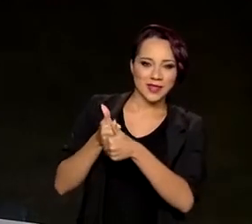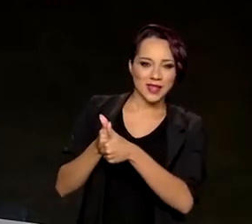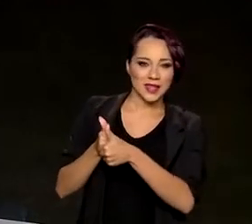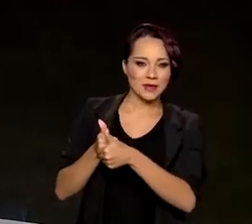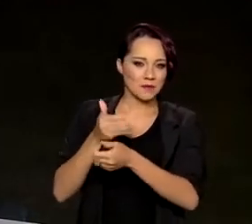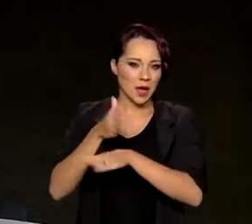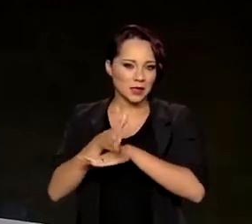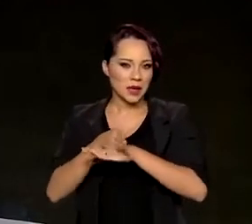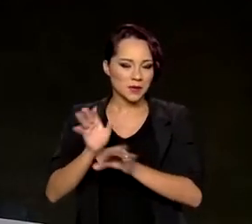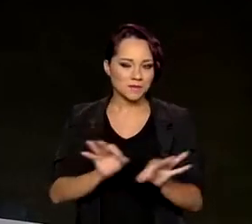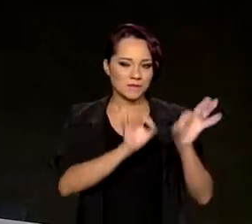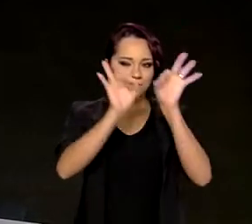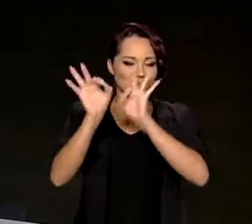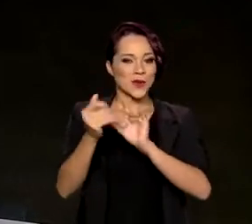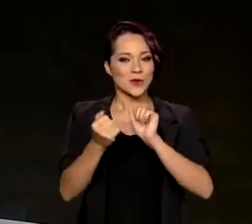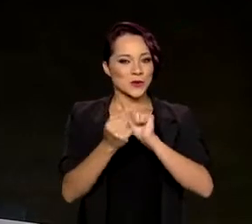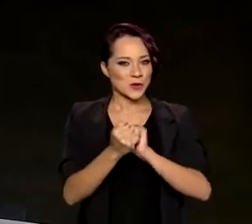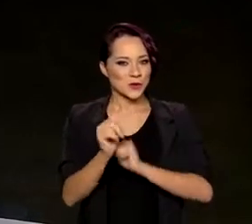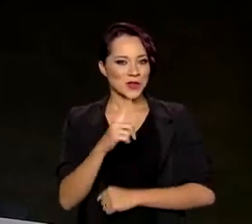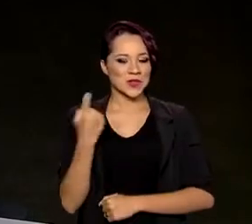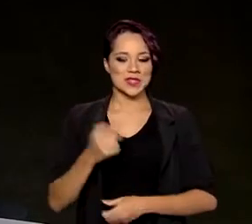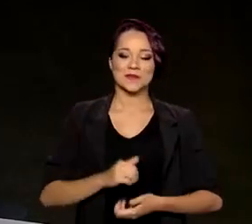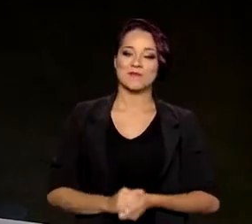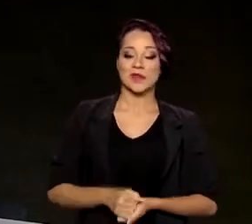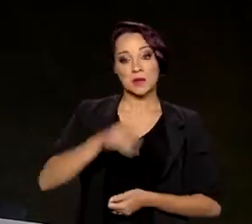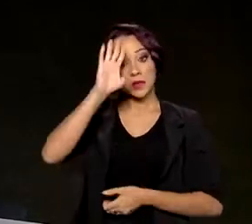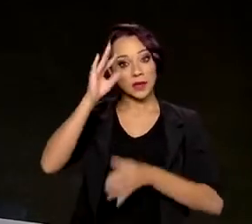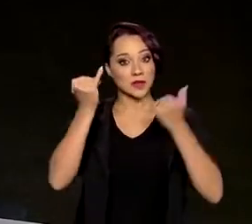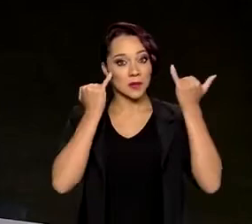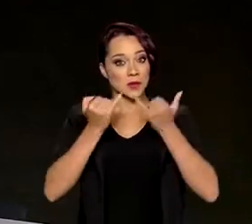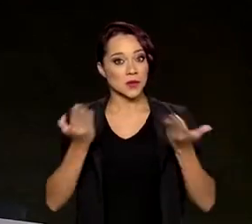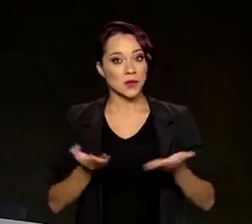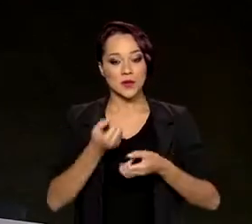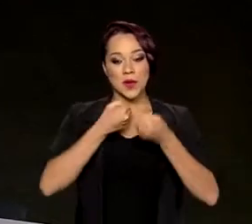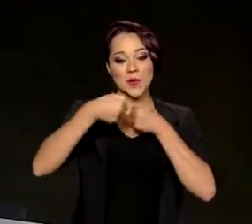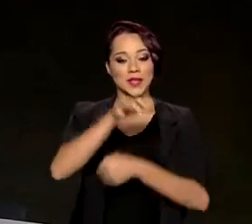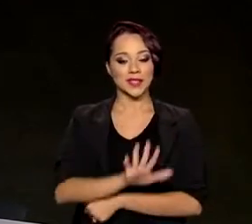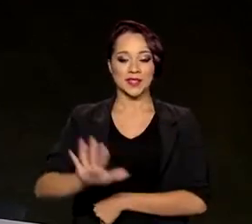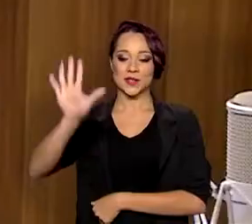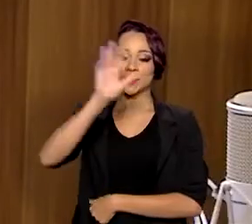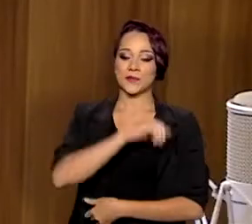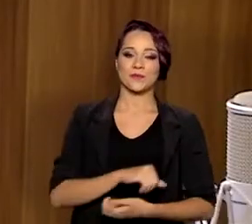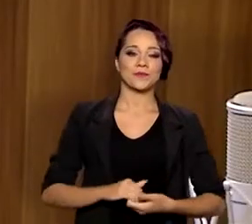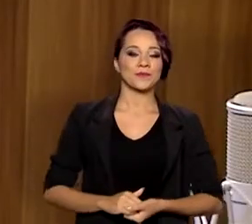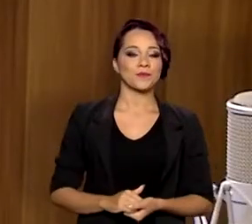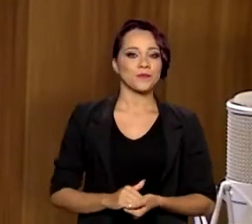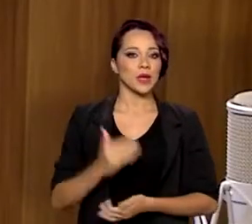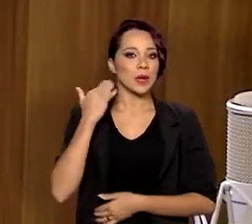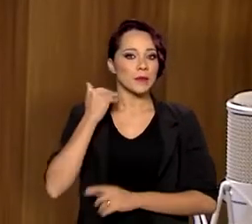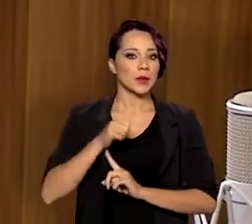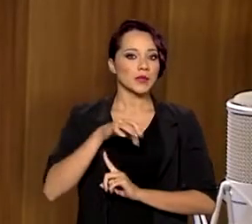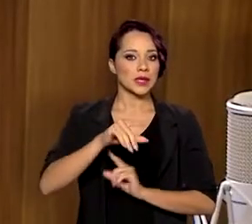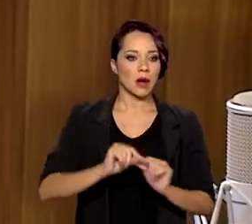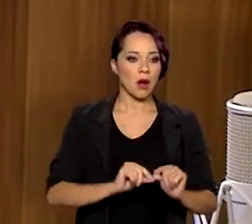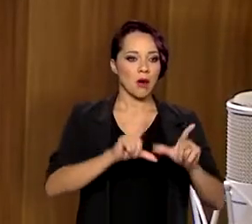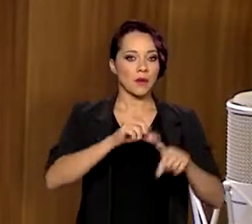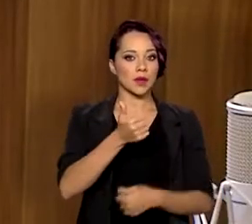para você estar em companhia com a gente. E vamos aos destaques de hoje do Repórter Nacional. Banco Central aumenta para